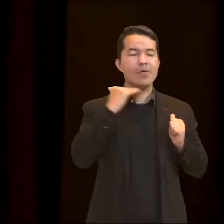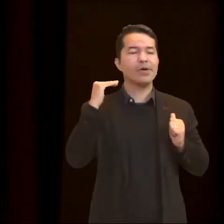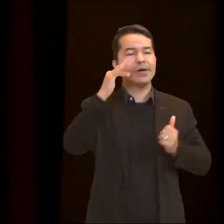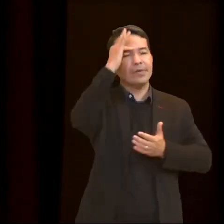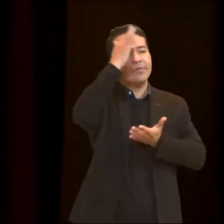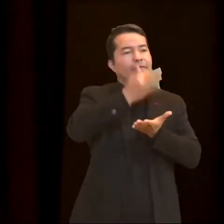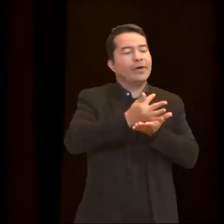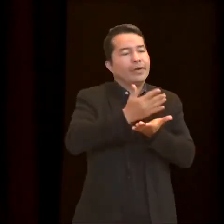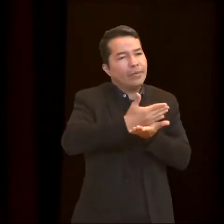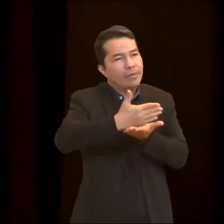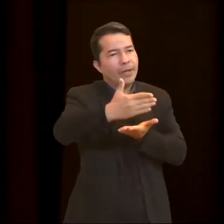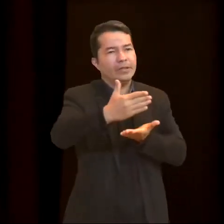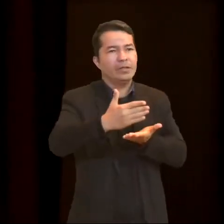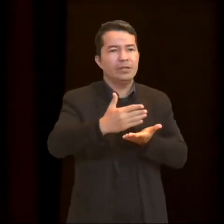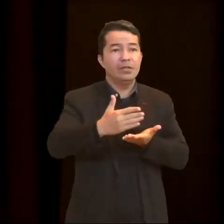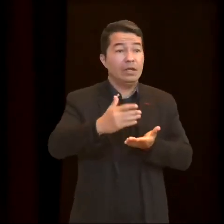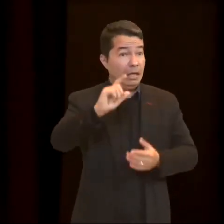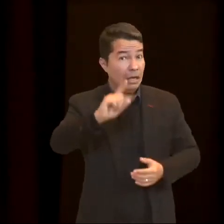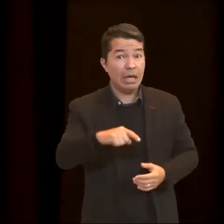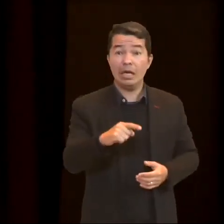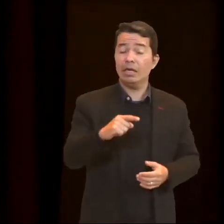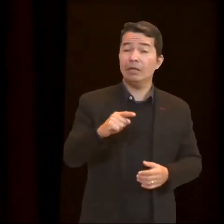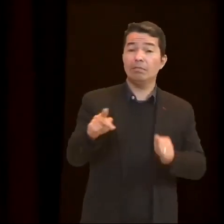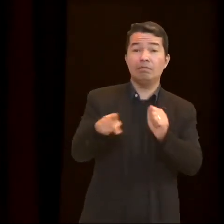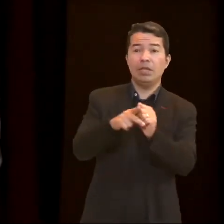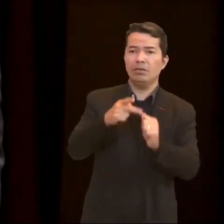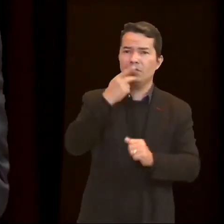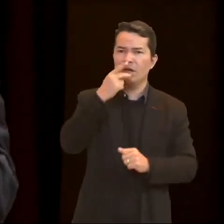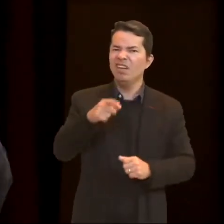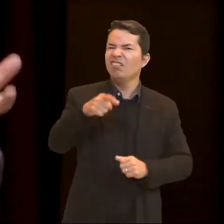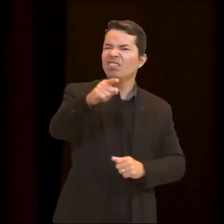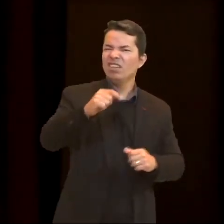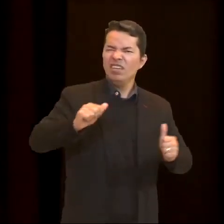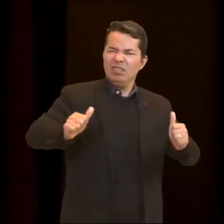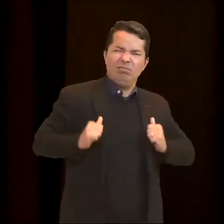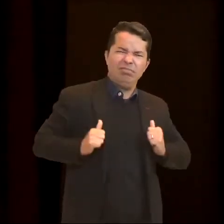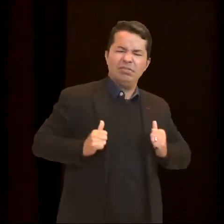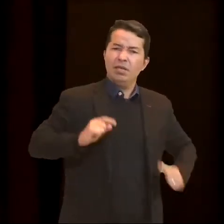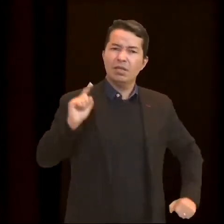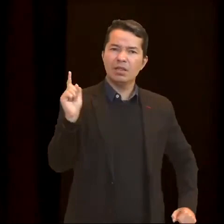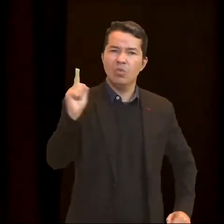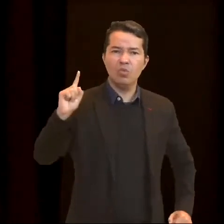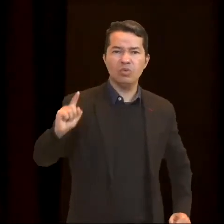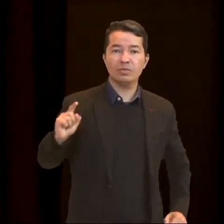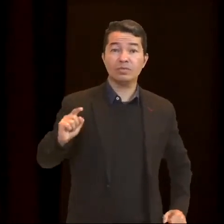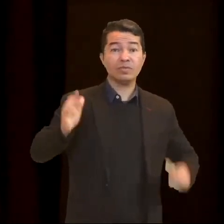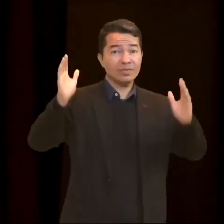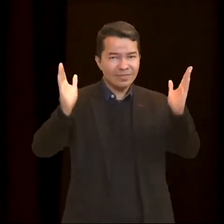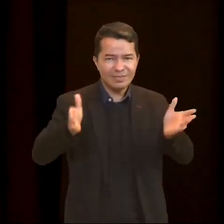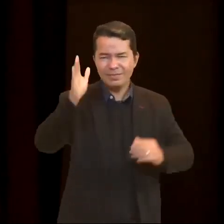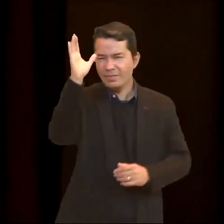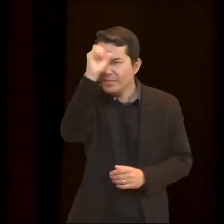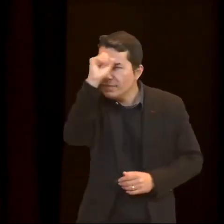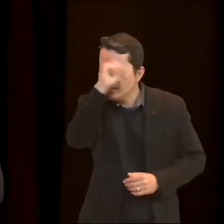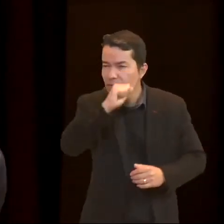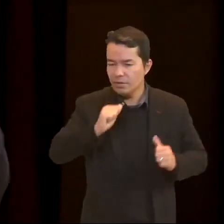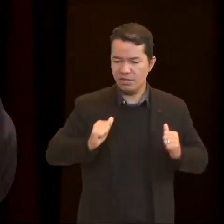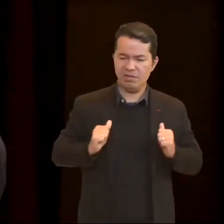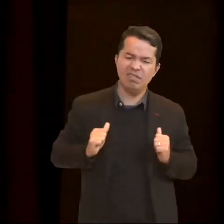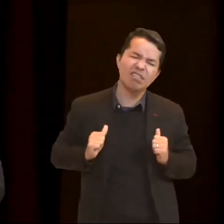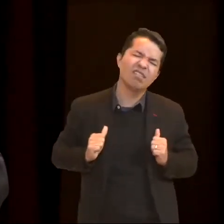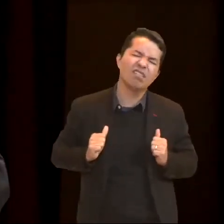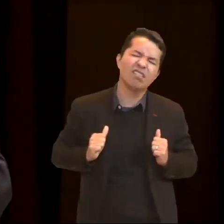igreja. Então ele diz: não se conforme. E o que, que ele está dizendo? Olha, não se conforme, a gente aprendeu já, com o que você